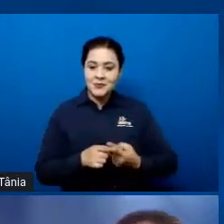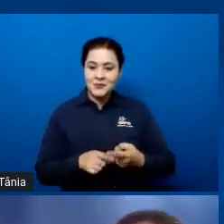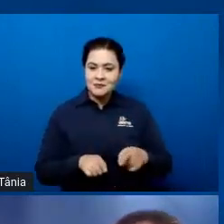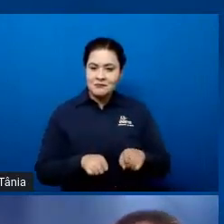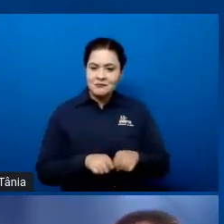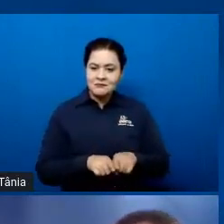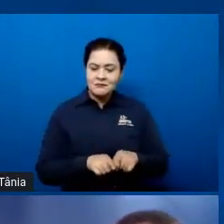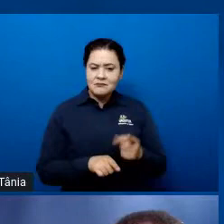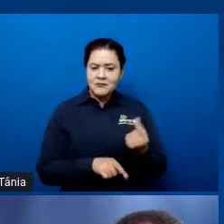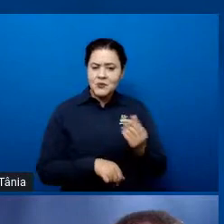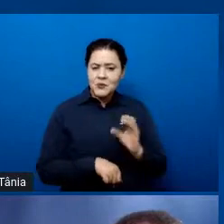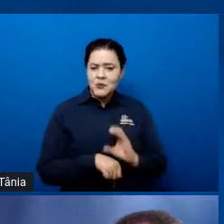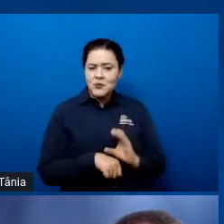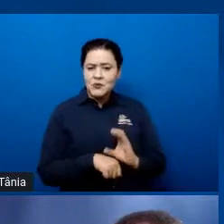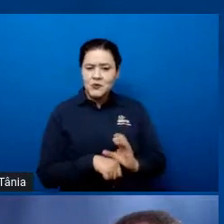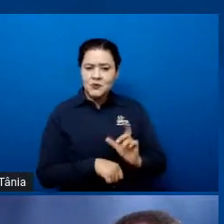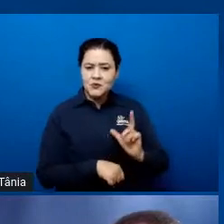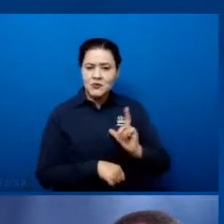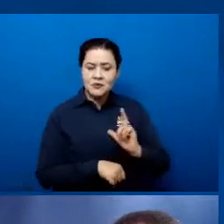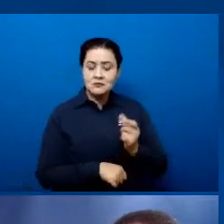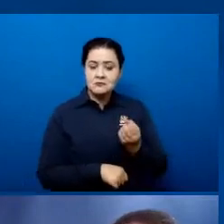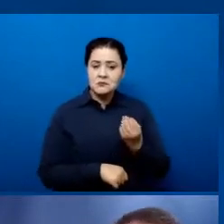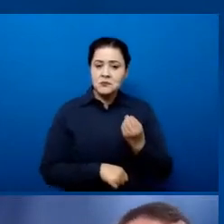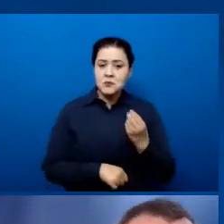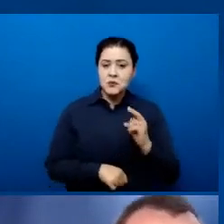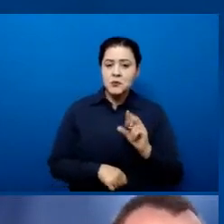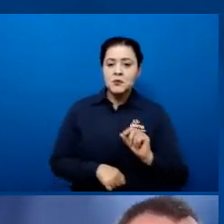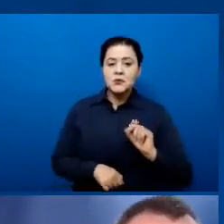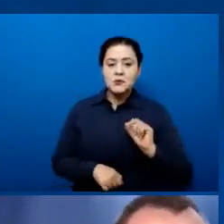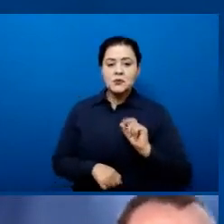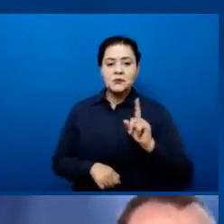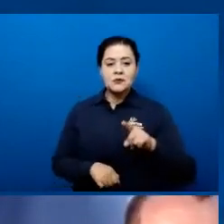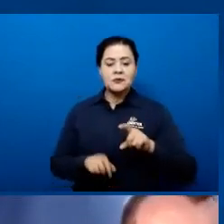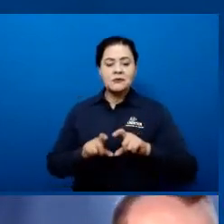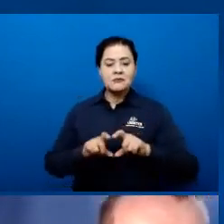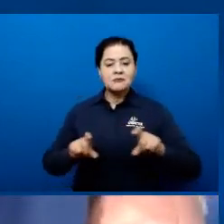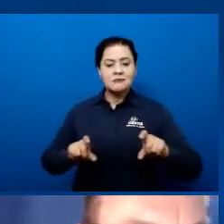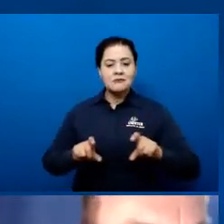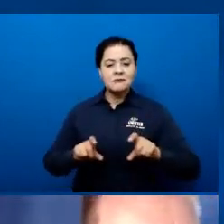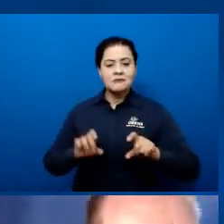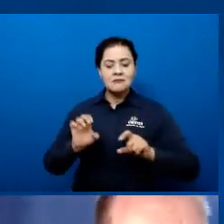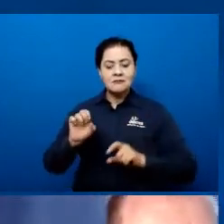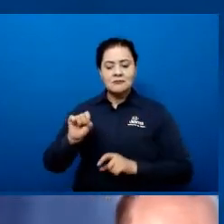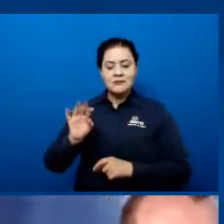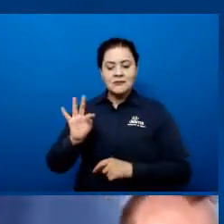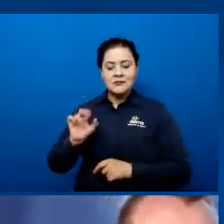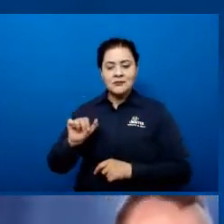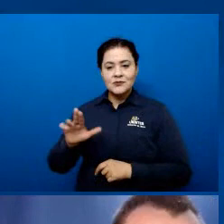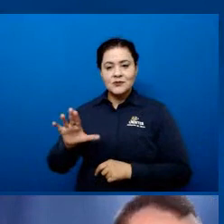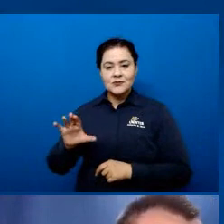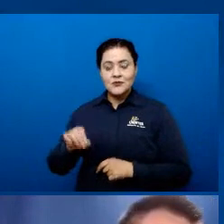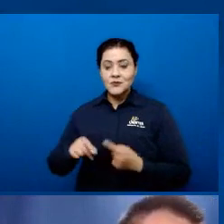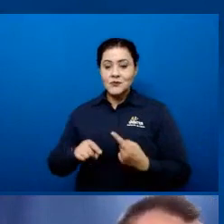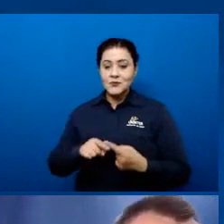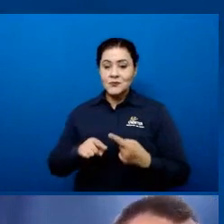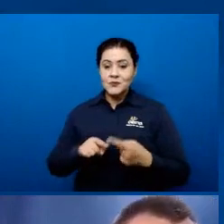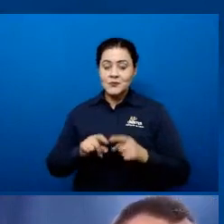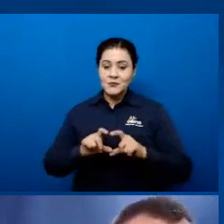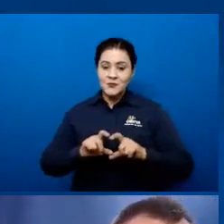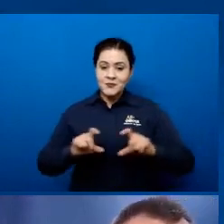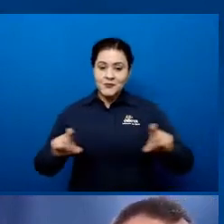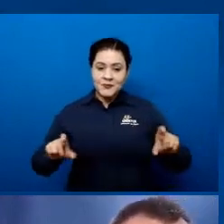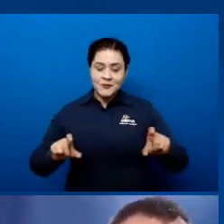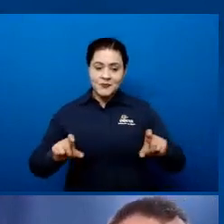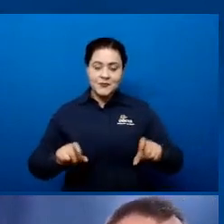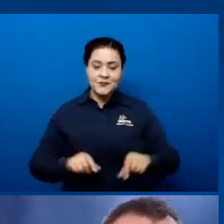tem um curso, isso aí, ou isso aí é um estúdio igual, ó, onde você desenvolve, até ele colocou na tela aqui, obrigado, ó. Aqui,